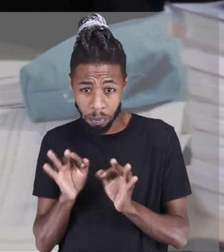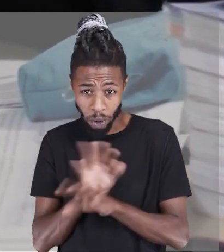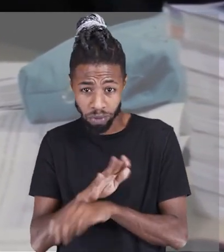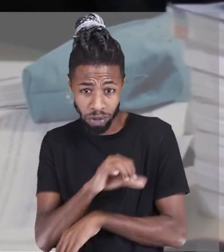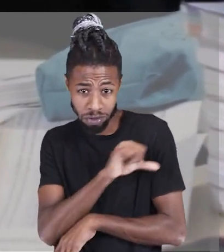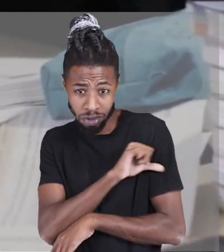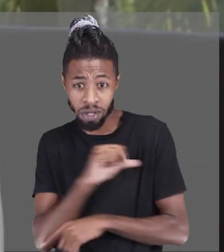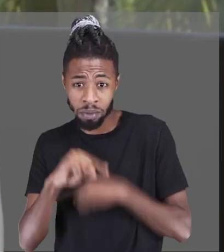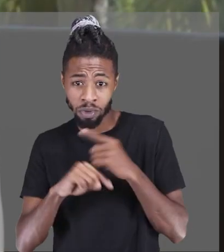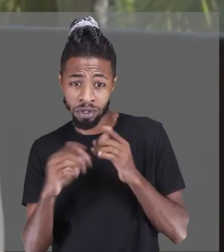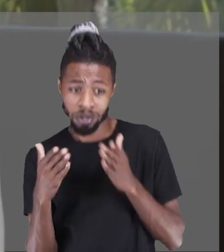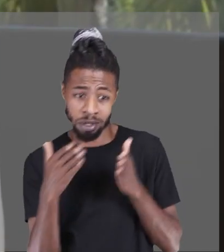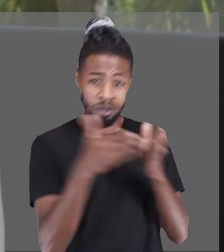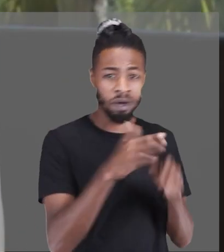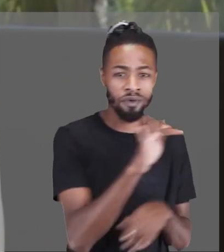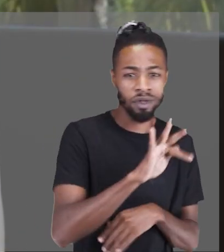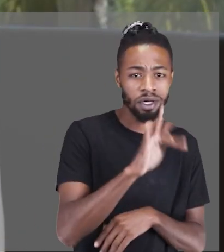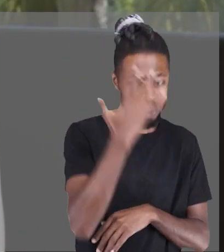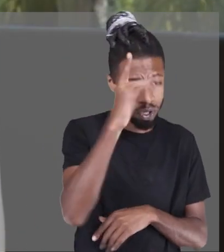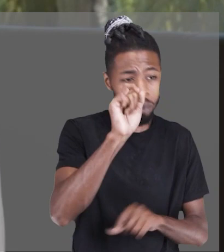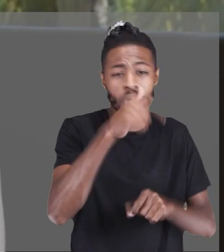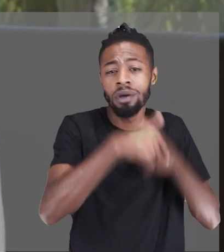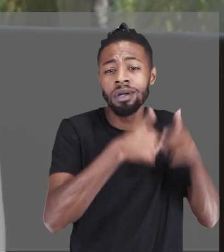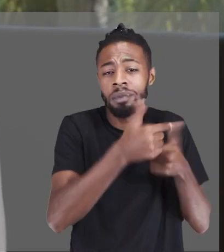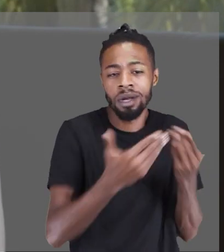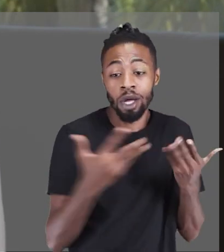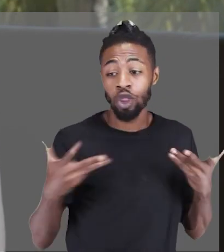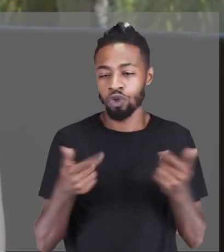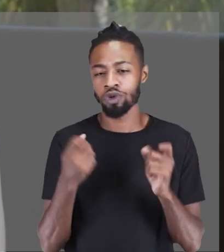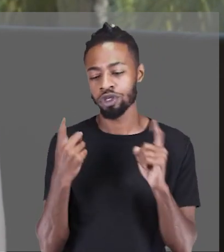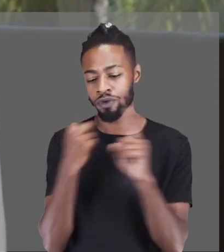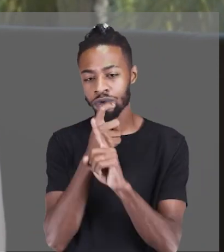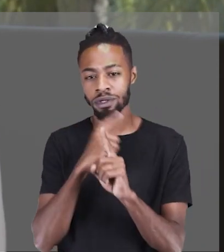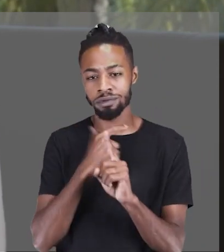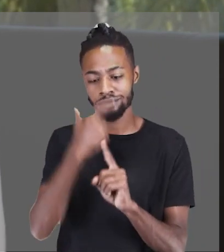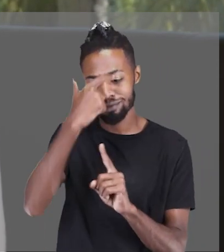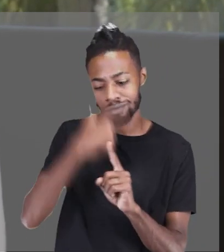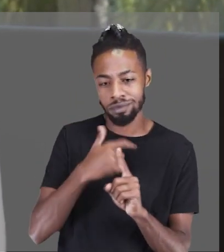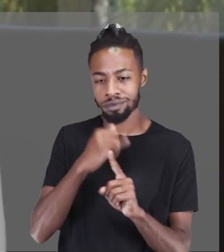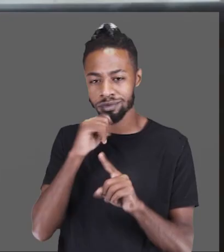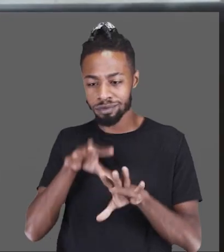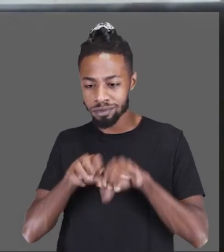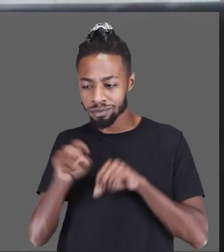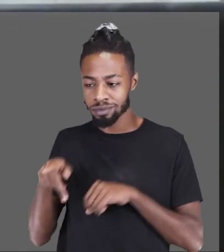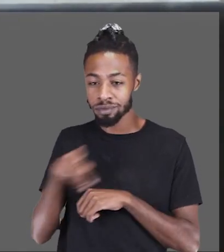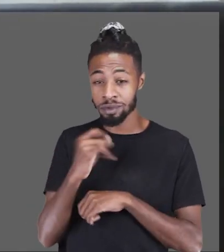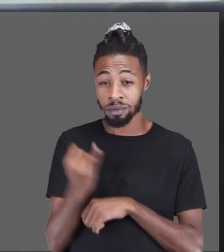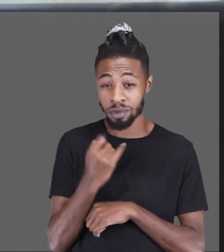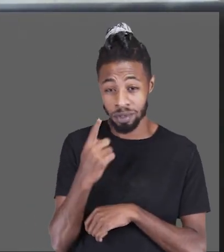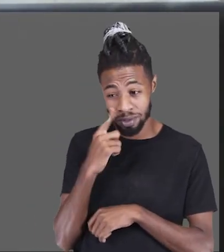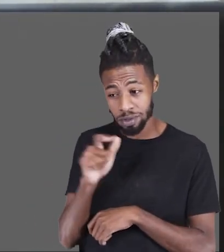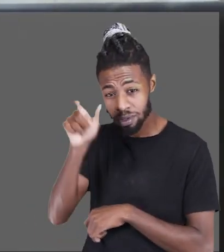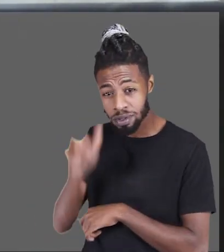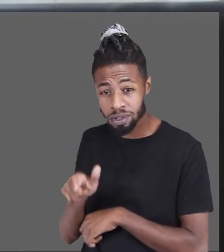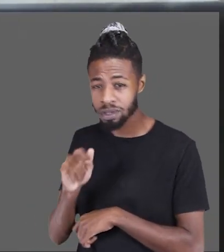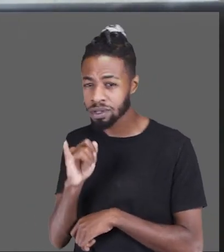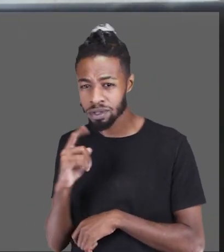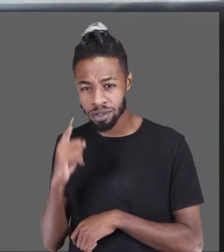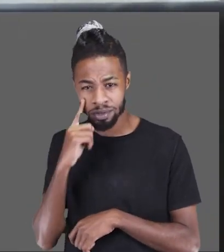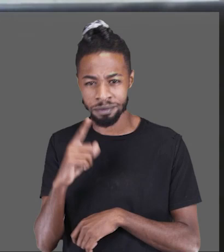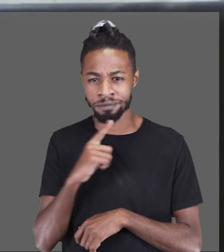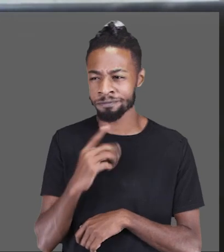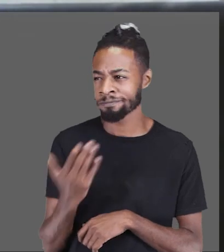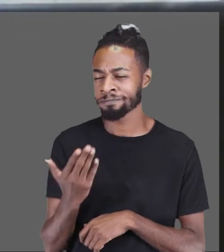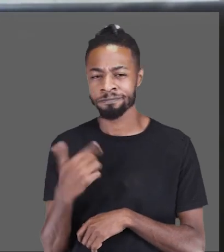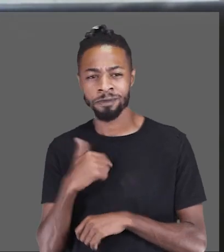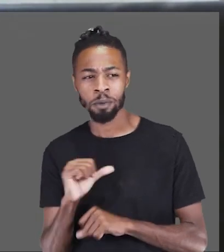vai trabalhar de fato. Então a universidade precisa entender também o seu novo papel no processo de formação de professores. E é muito importante que ele seja um sensor para a